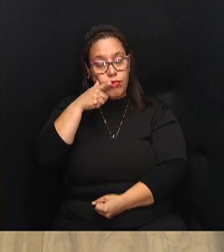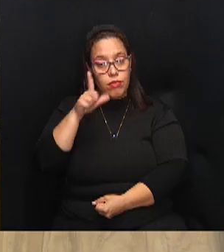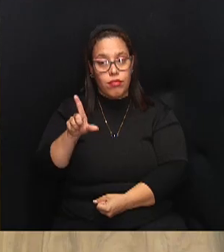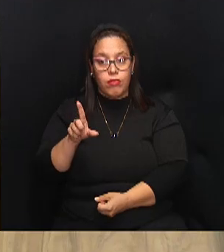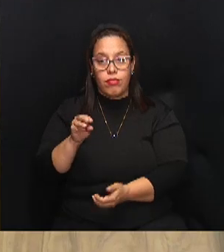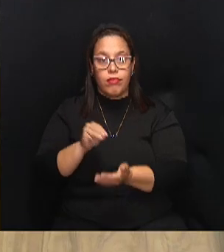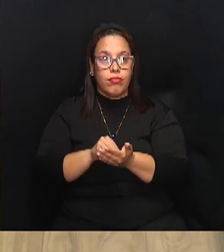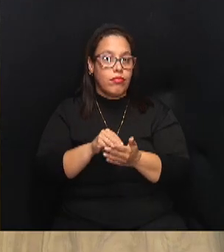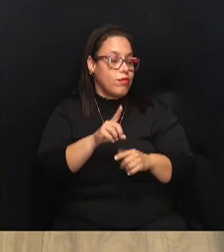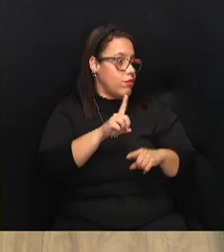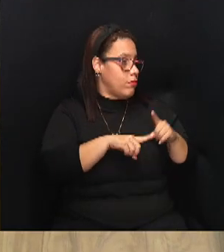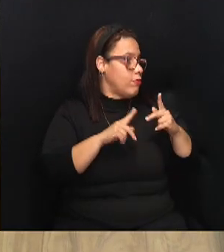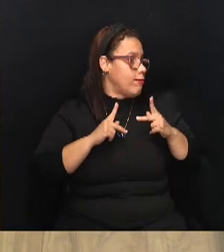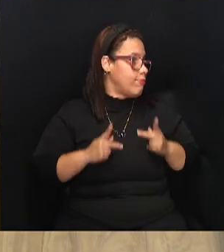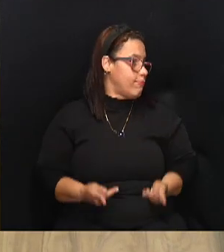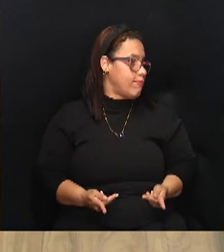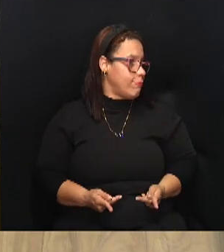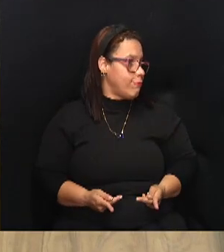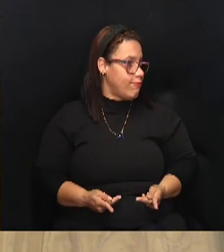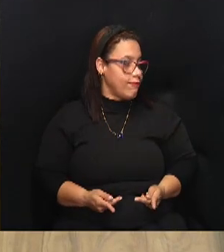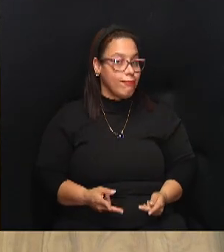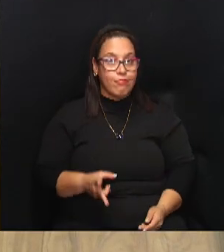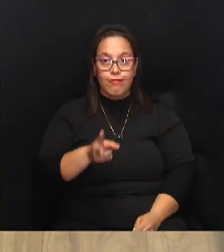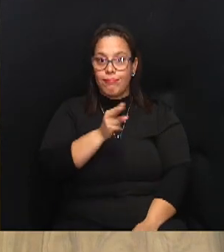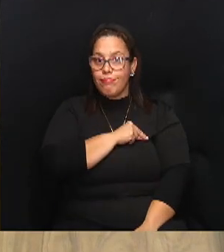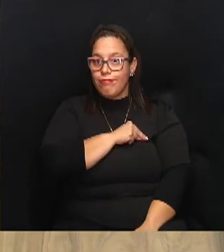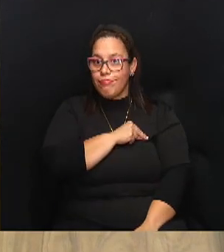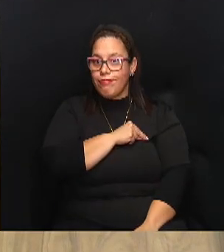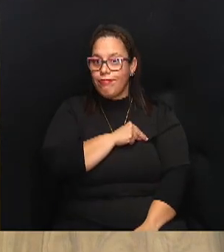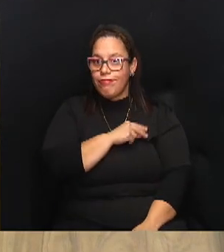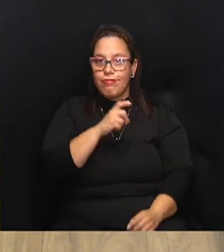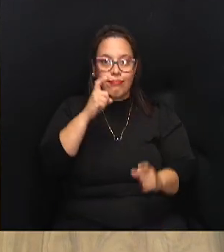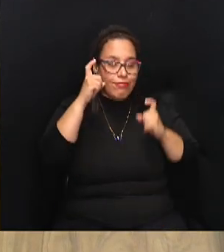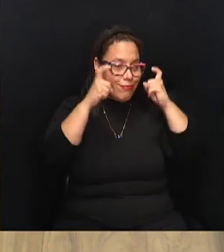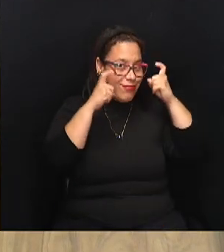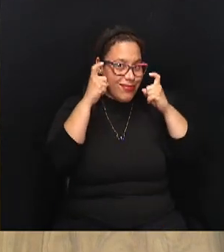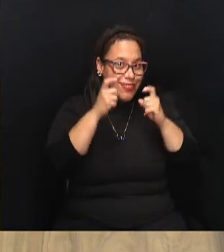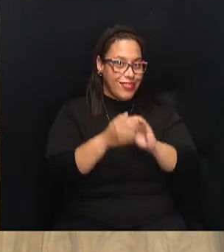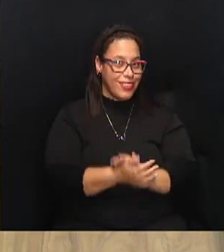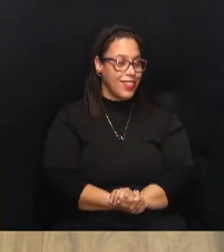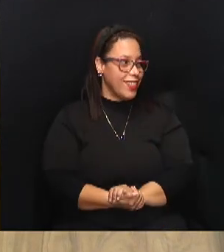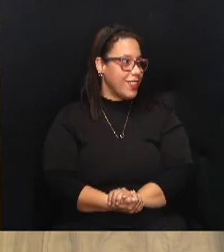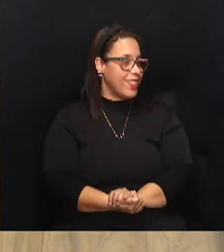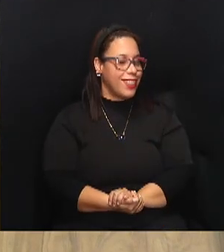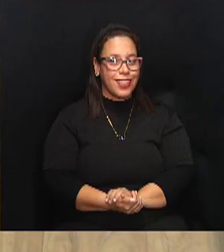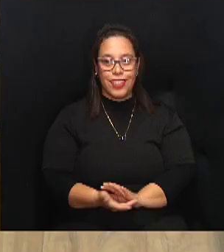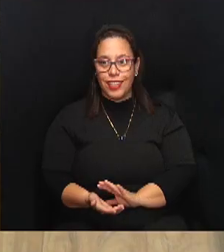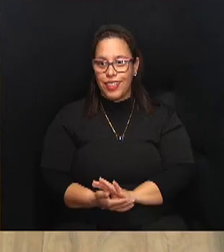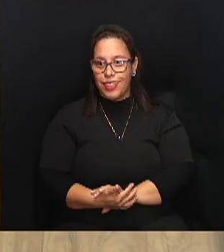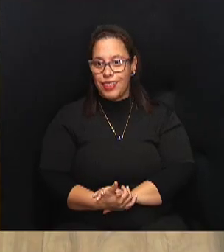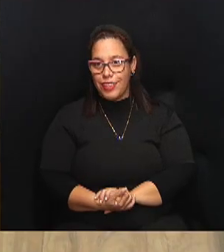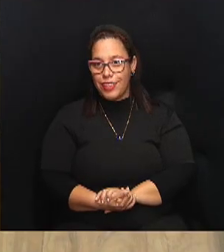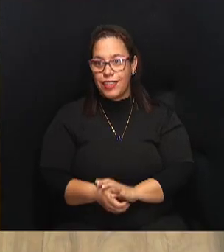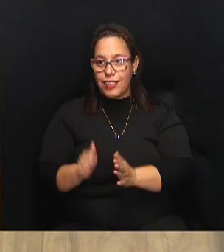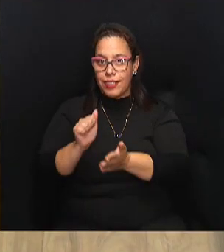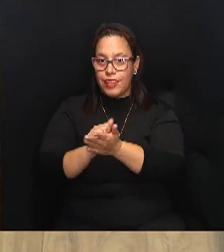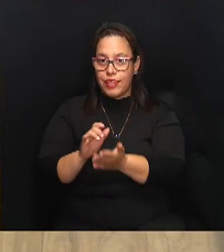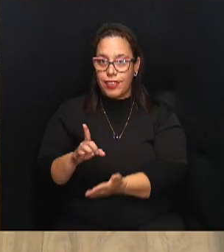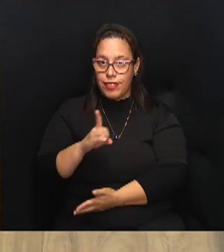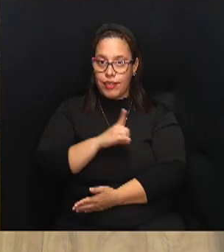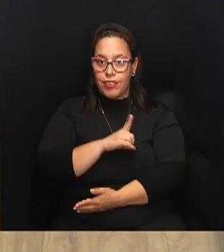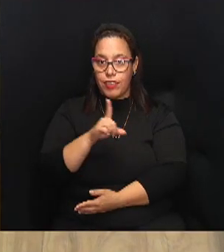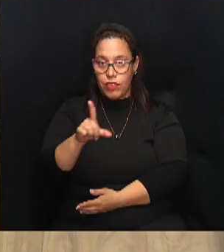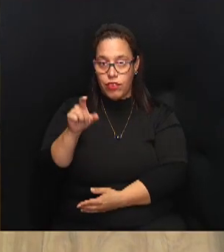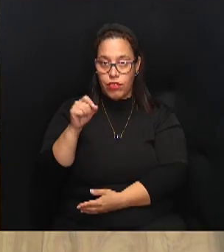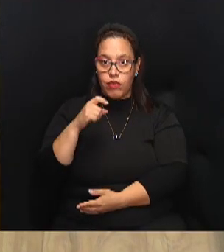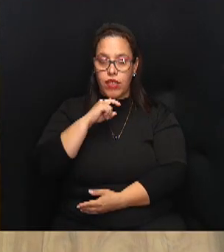tem o material humano. Humano. Vai lá, Nick. Nick, sua preocupação depois... E mais, né, Gabriel? Essa atividade, ela é optativa,